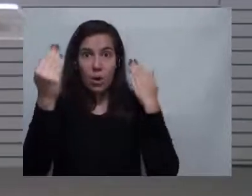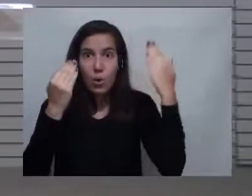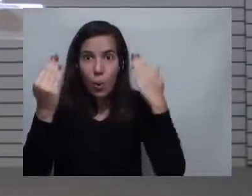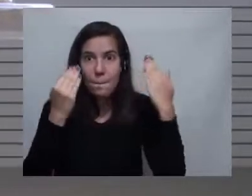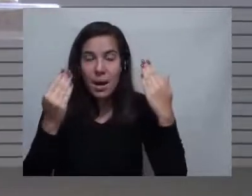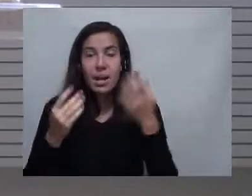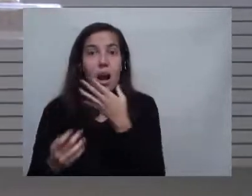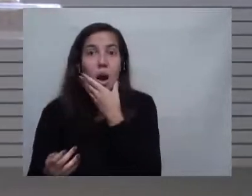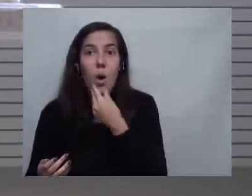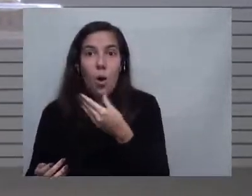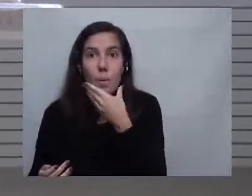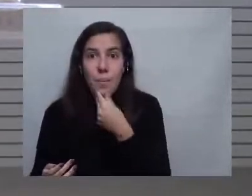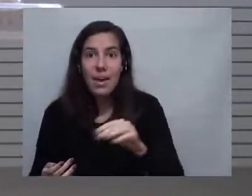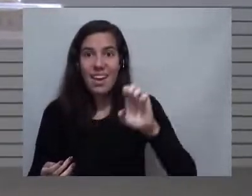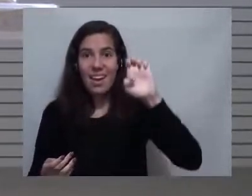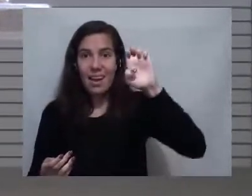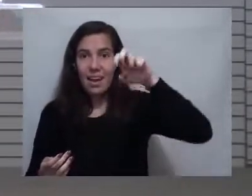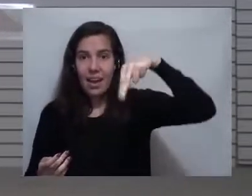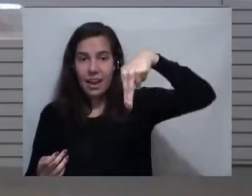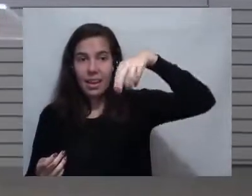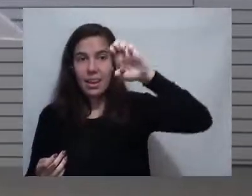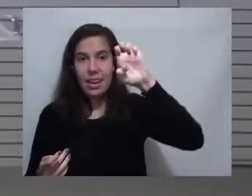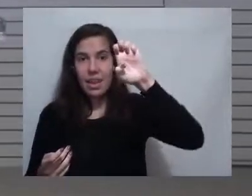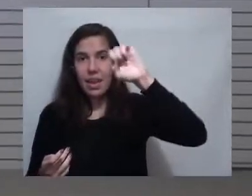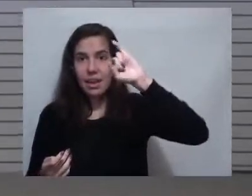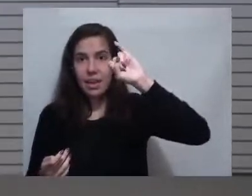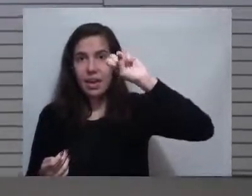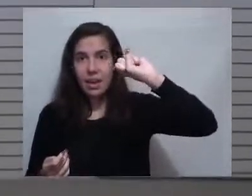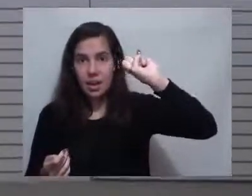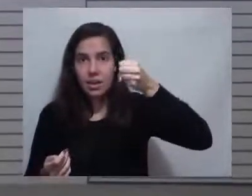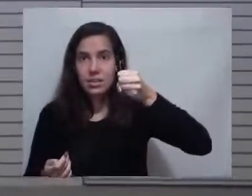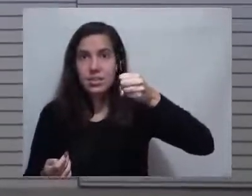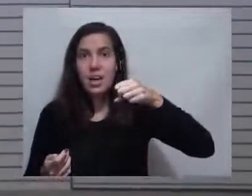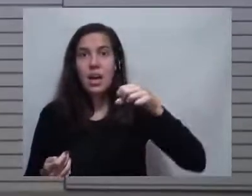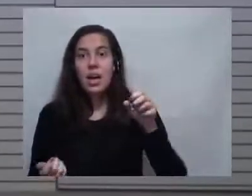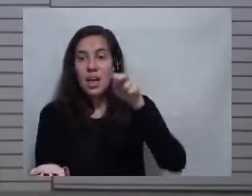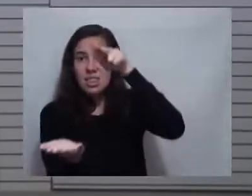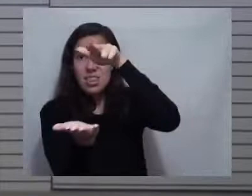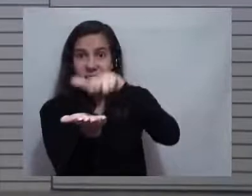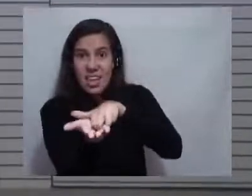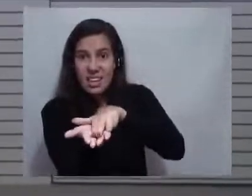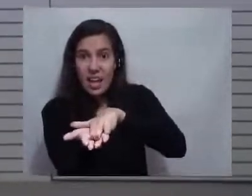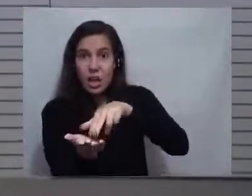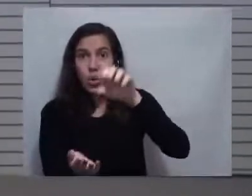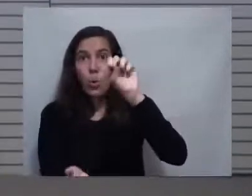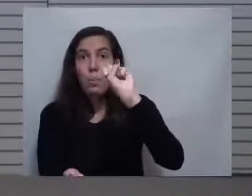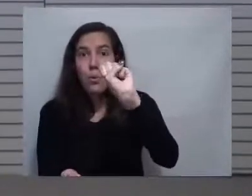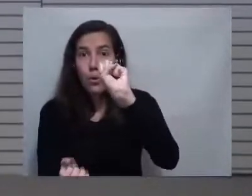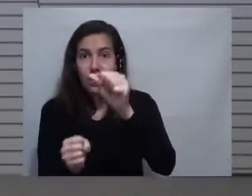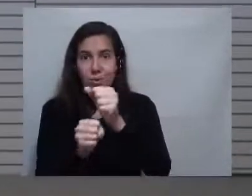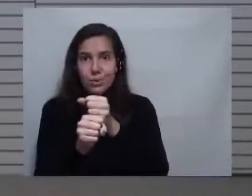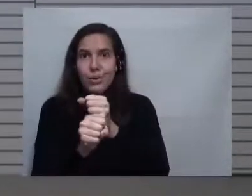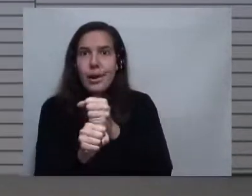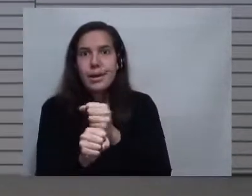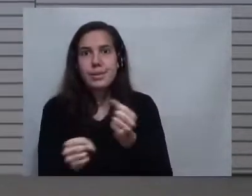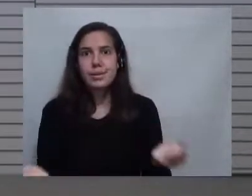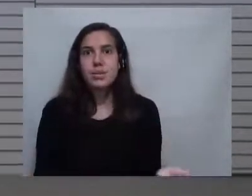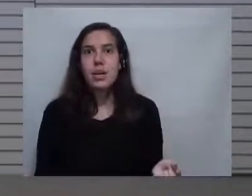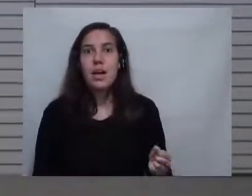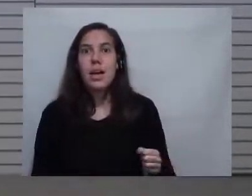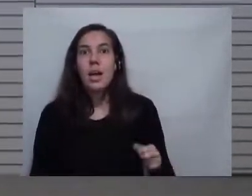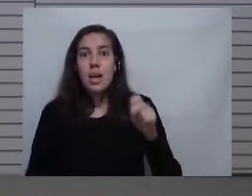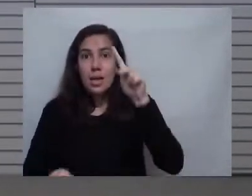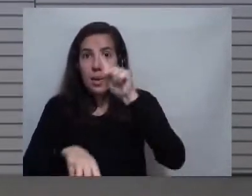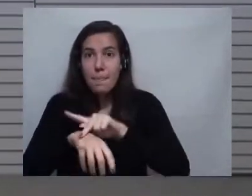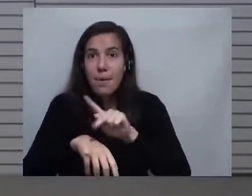Bíblia simplesmente uma história e você começar a trazer para sua vida pensamentos que não vieram de Deus aí